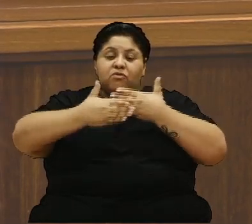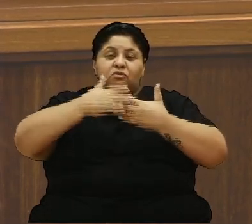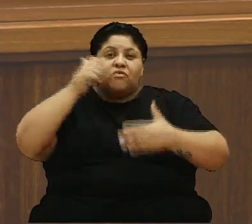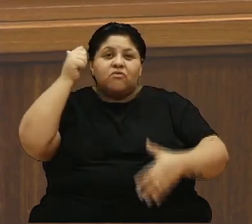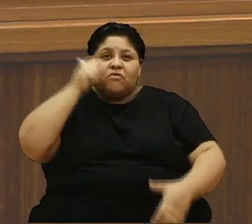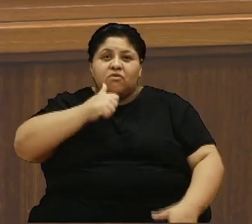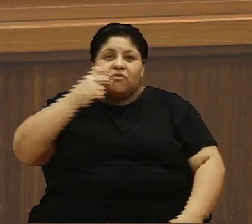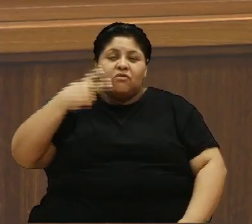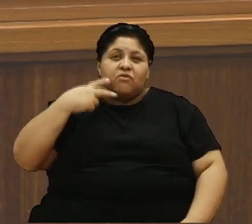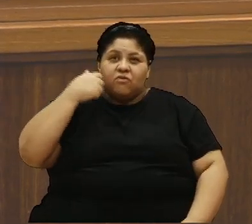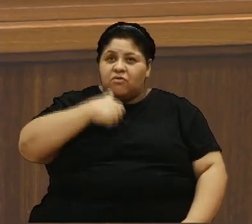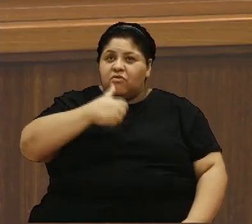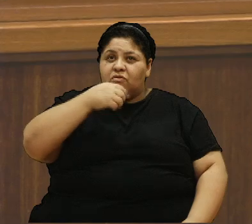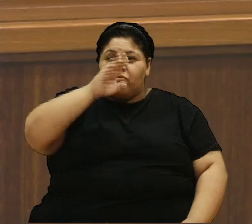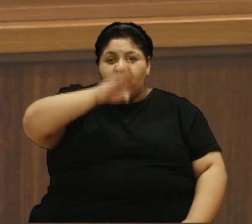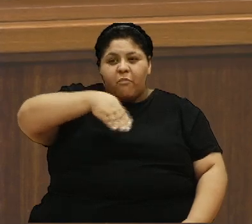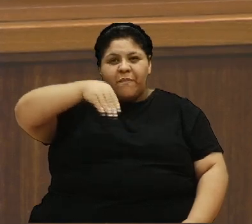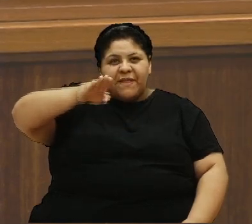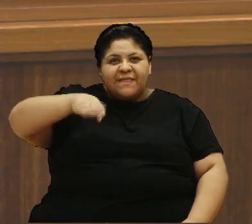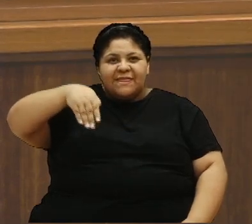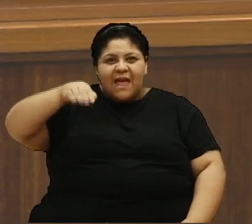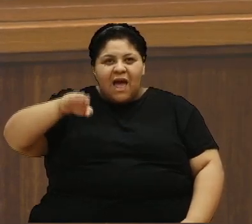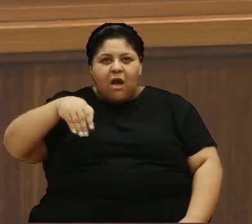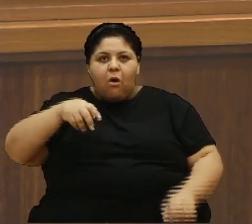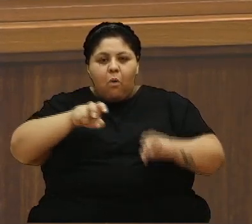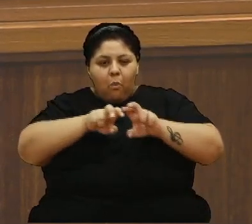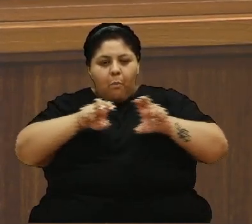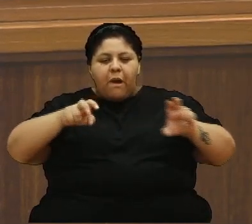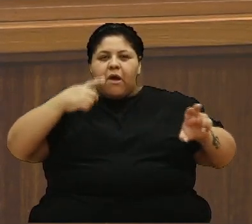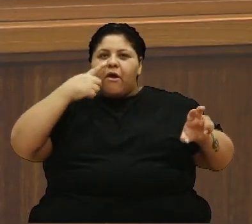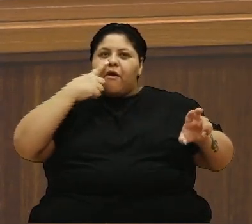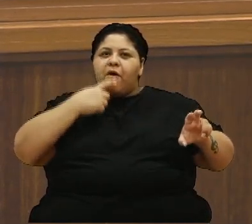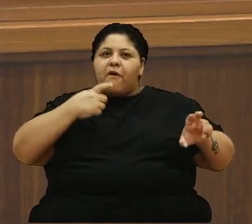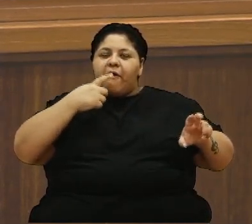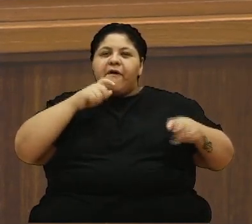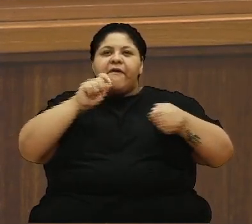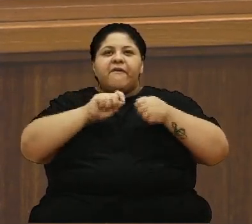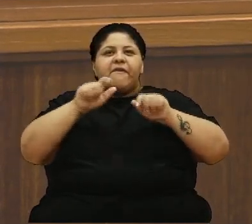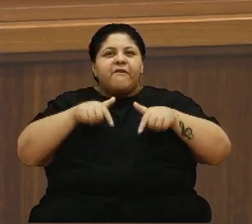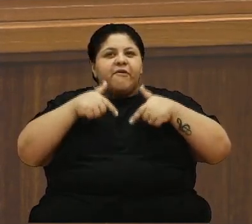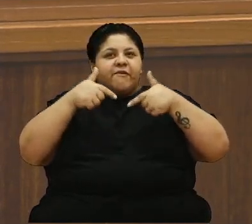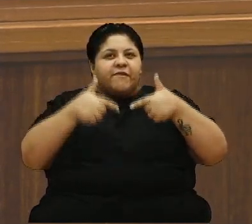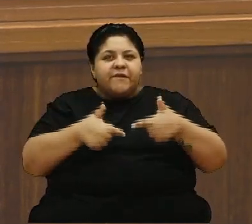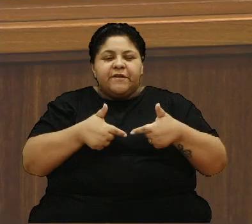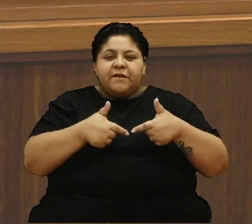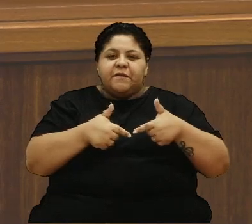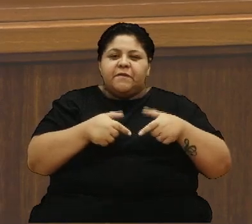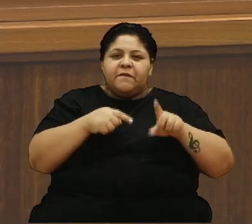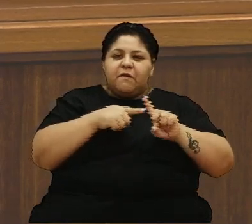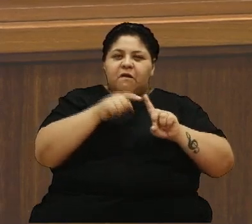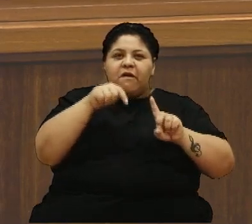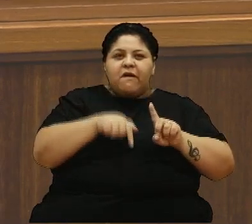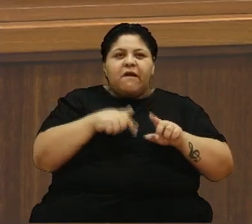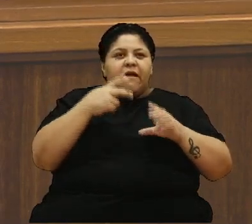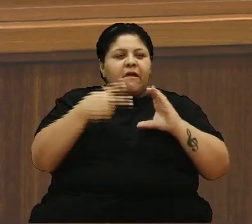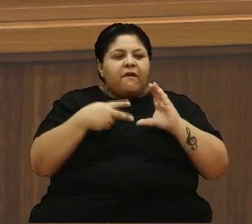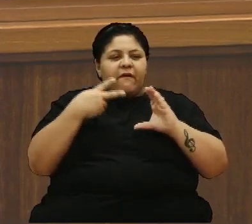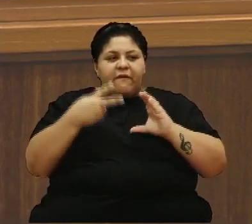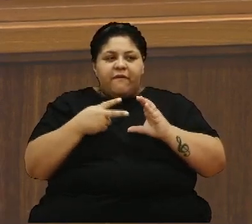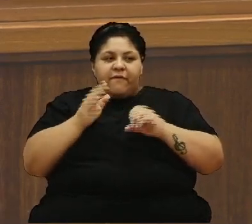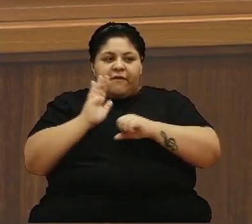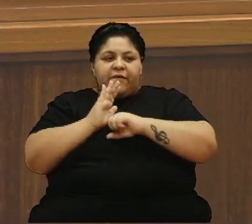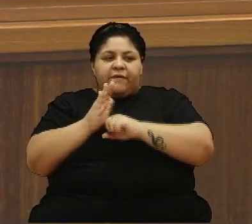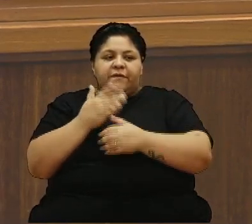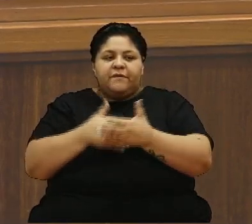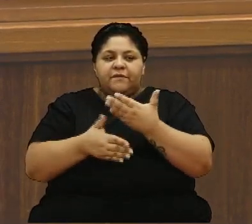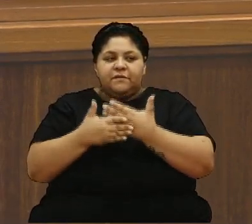mulheres vereadoras, vamos pintar o banco vermelho. Nós estamos fazendo muitas ações positivas aqui na Câmara colaboração de